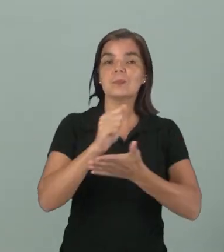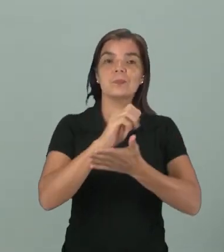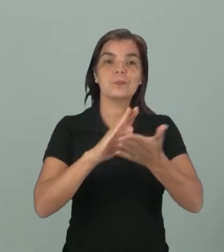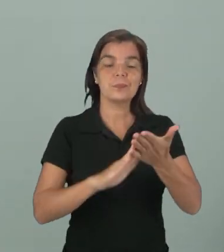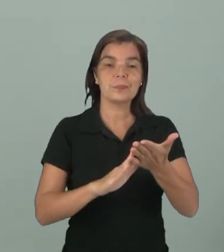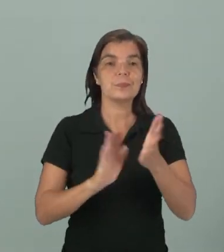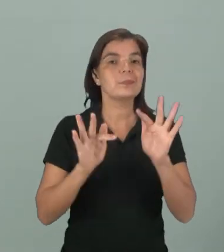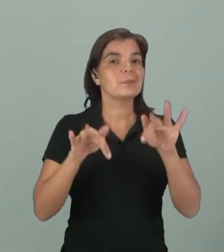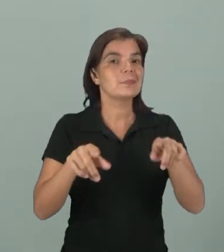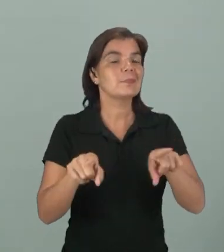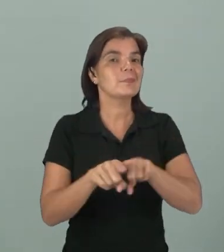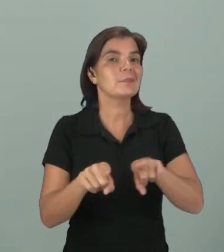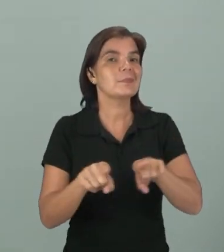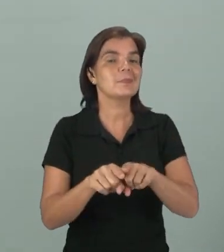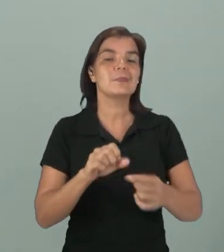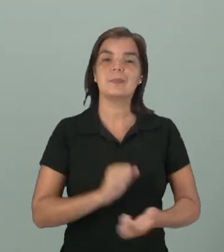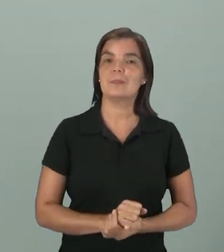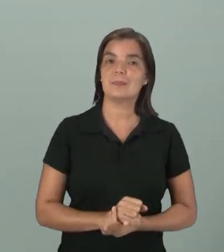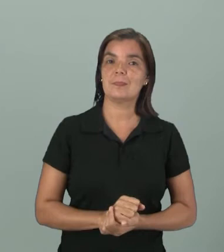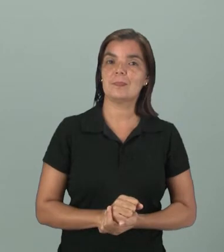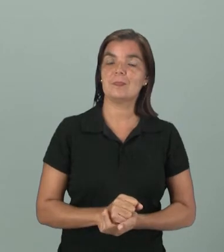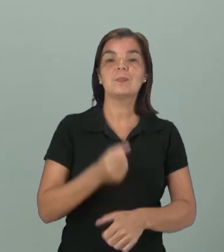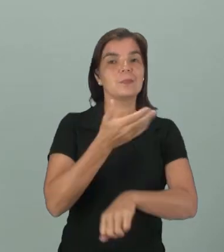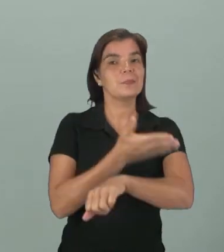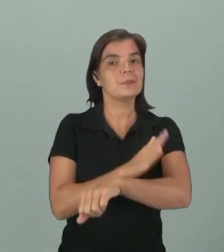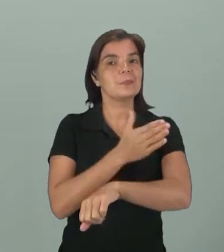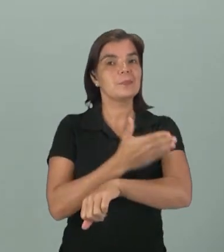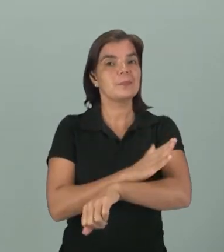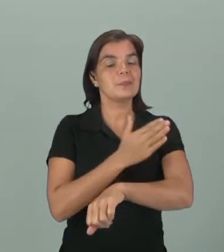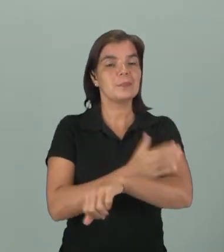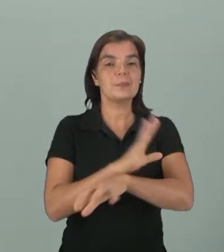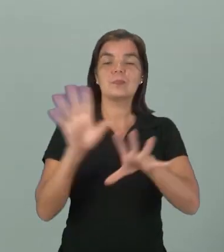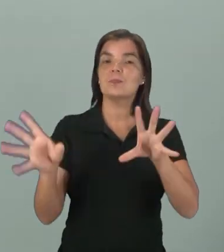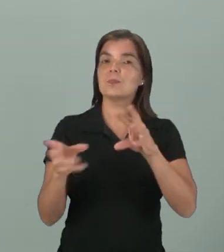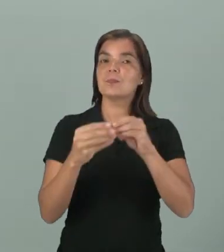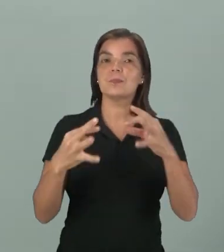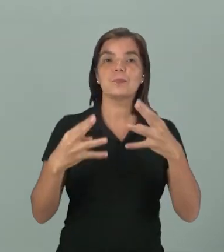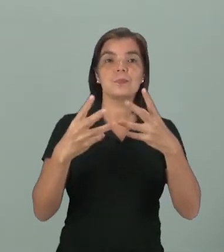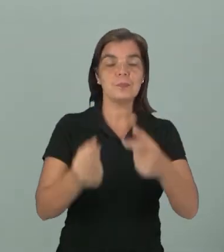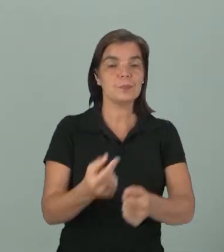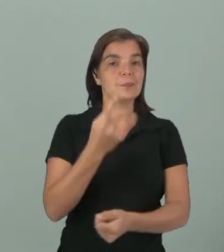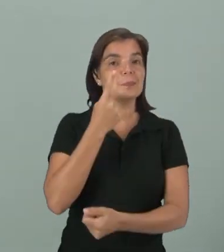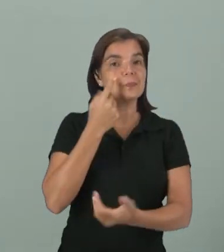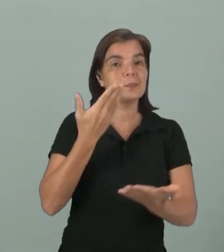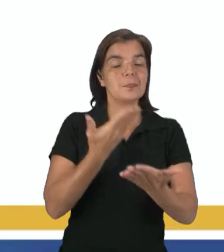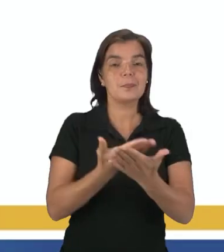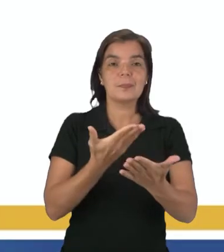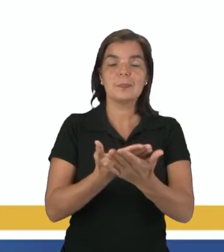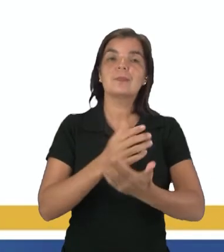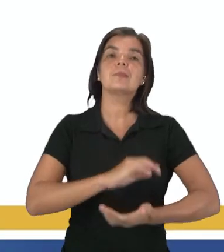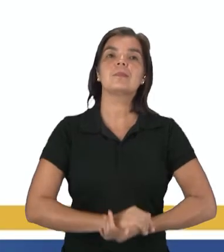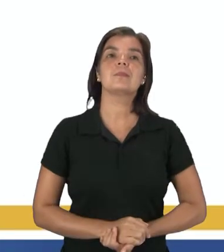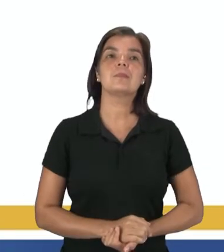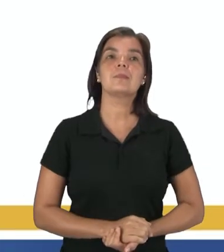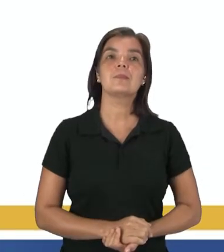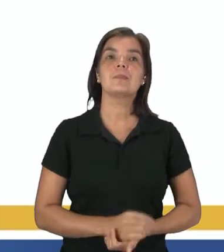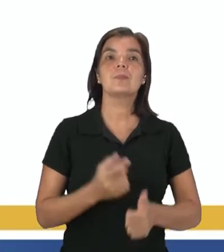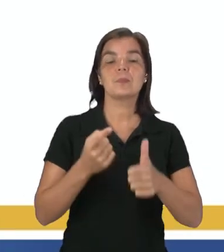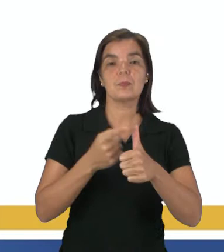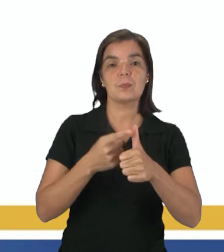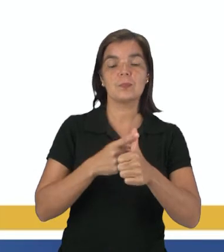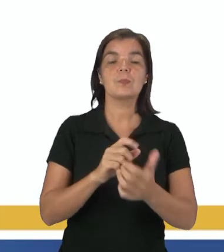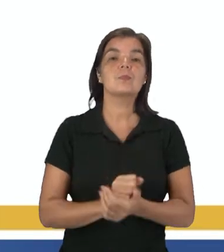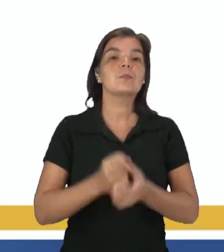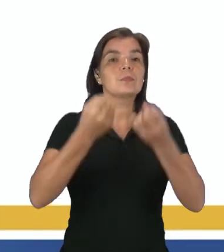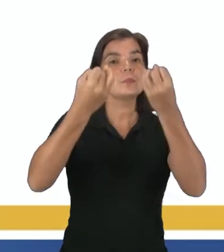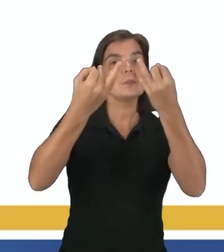para a gente encerrar, nós temos o nosso exercitando, que resume um pouco de tudo que a gente viu até aqui, tá? Para começar, a gente tem na